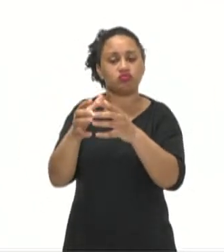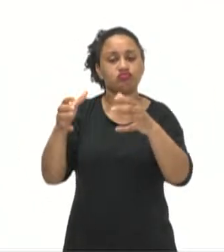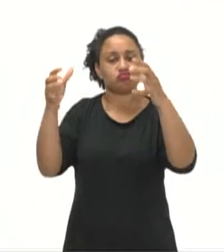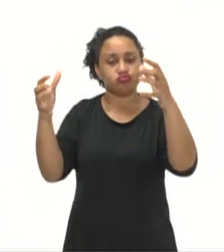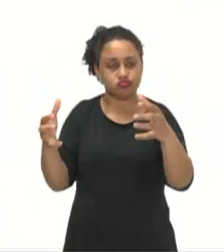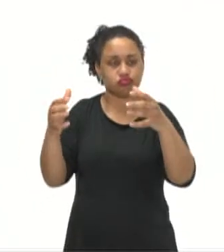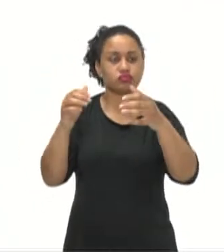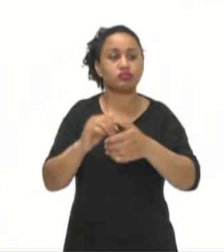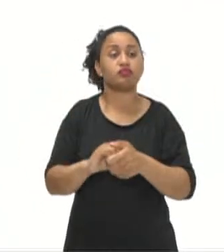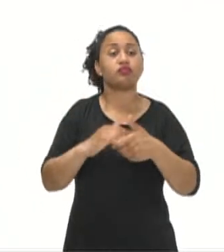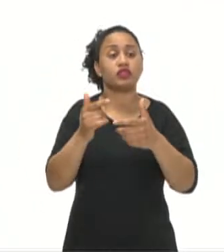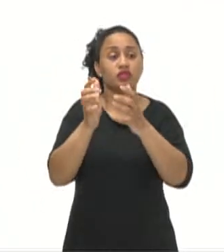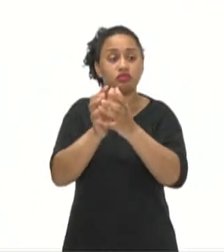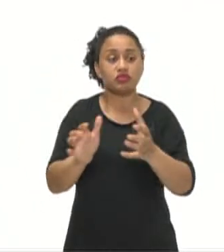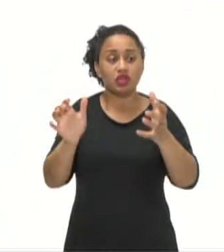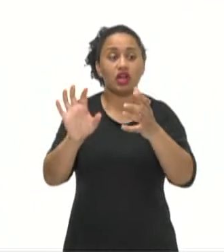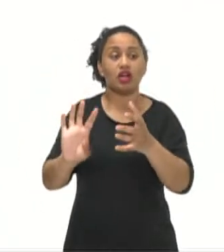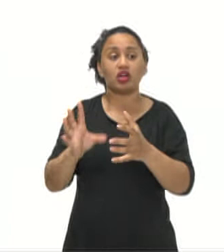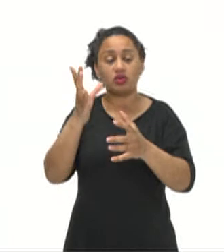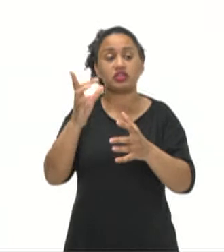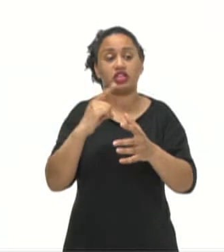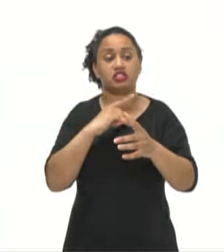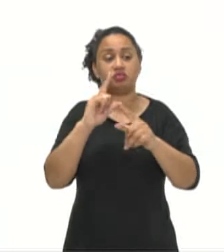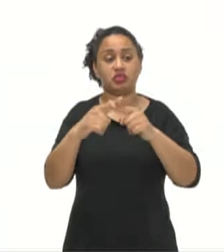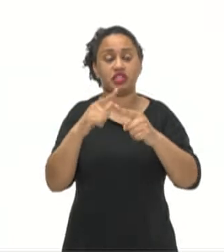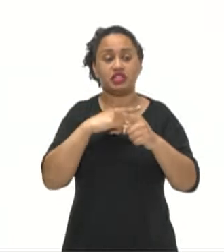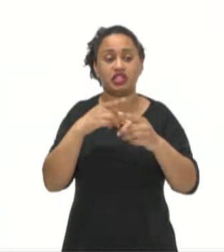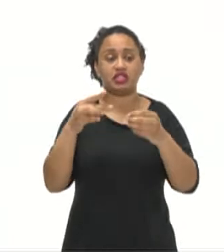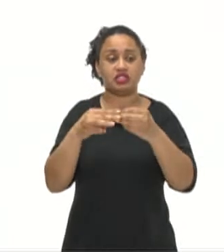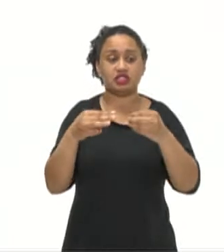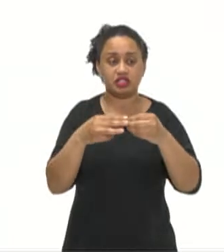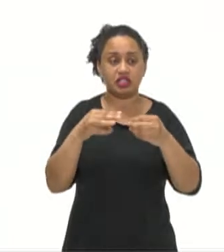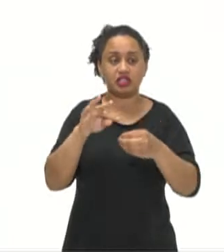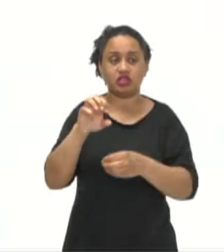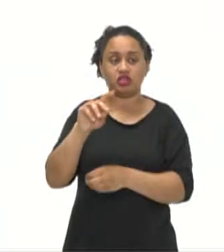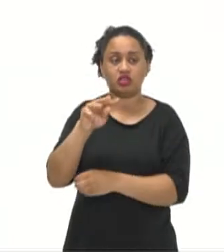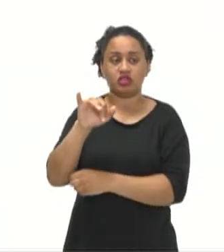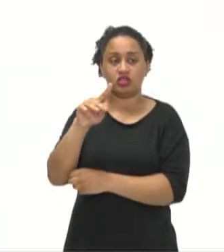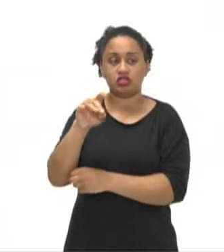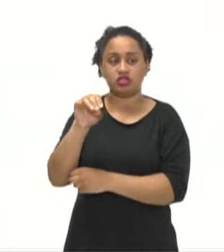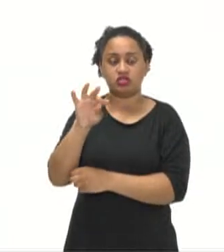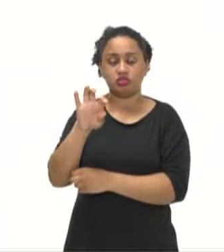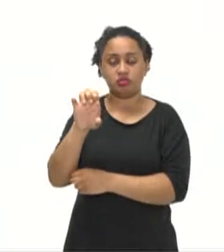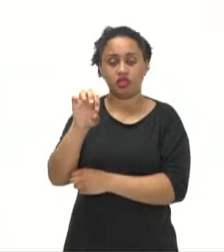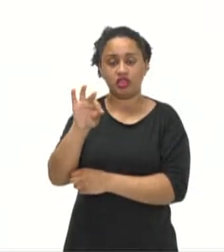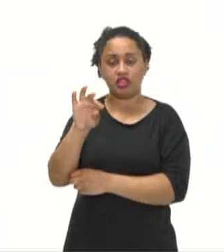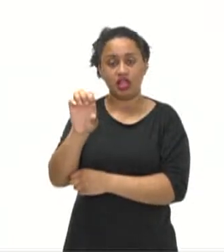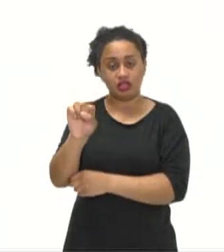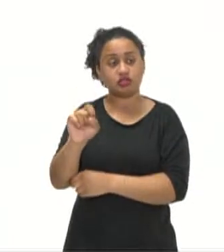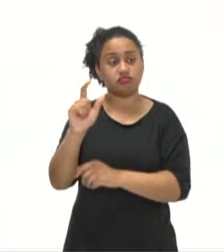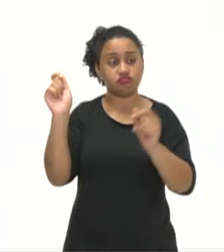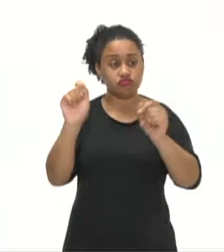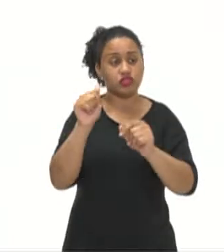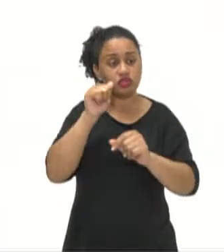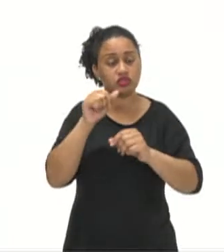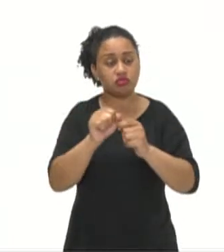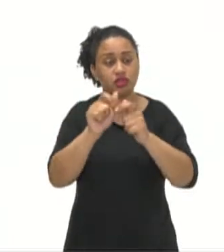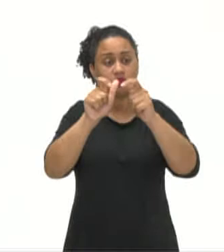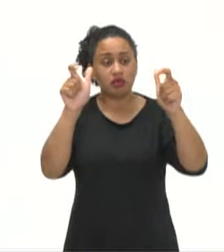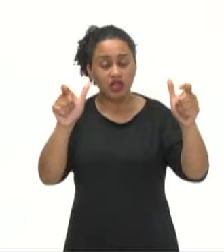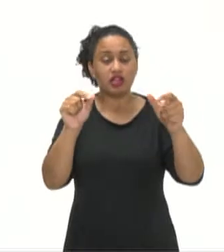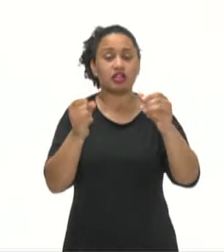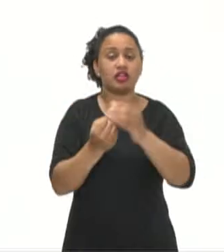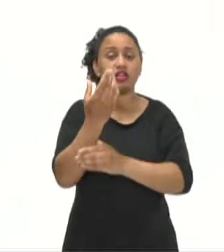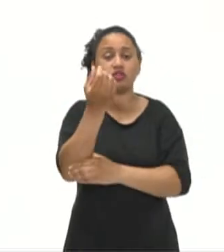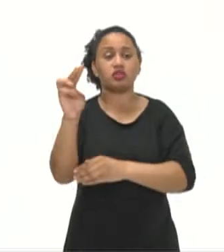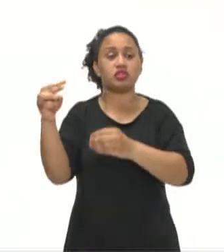regeneração. Essa regeneração ocorre pela presença de células totipotentes, capazes de se multiplicar originando